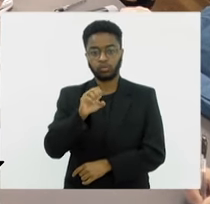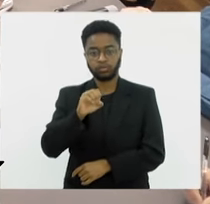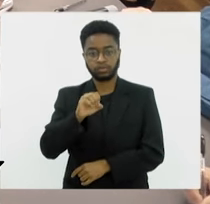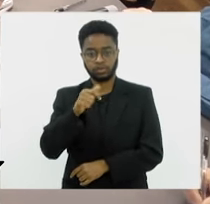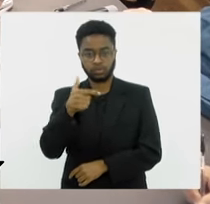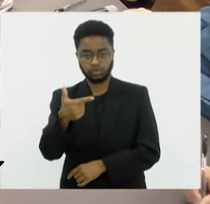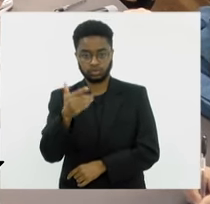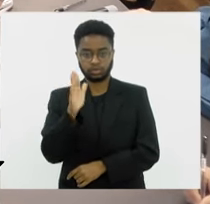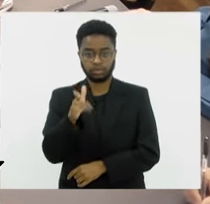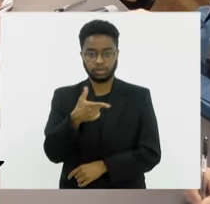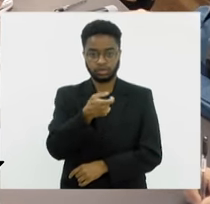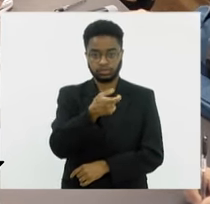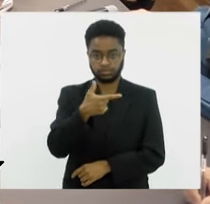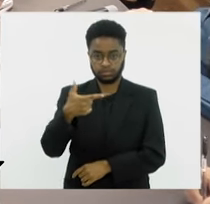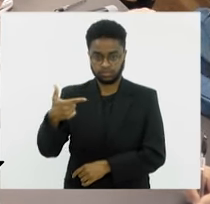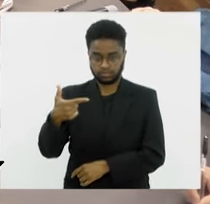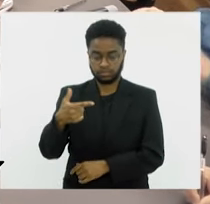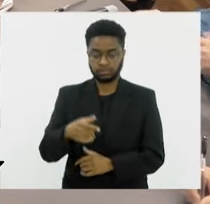9.802/22.